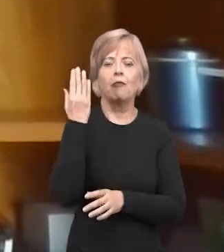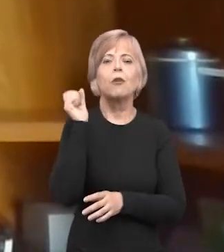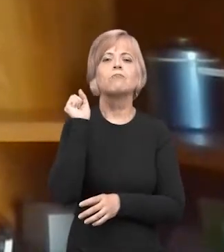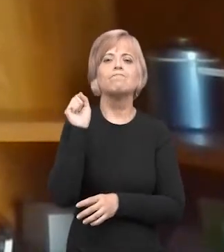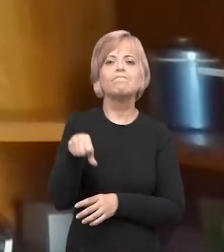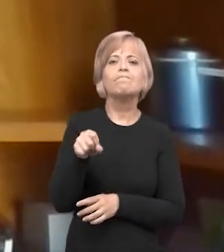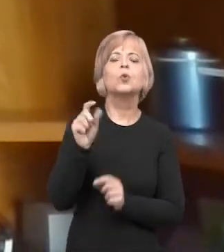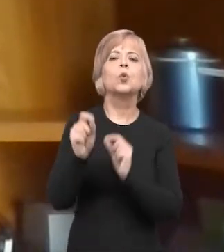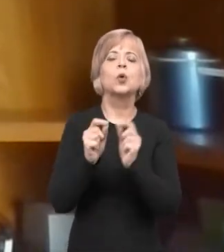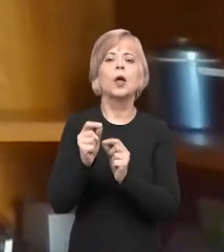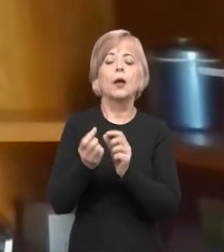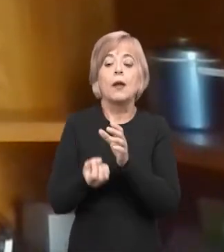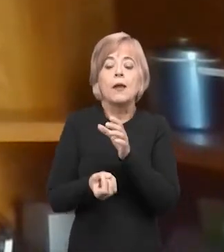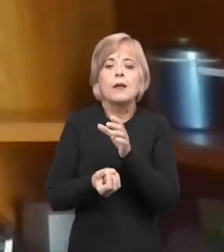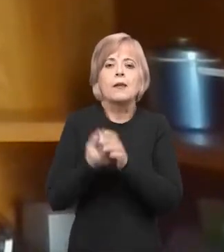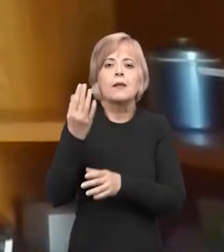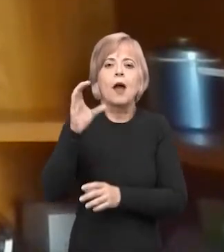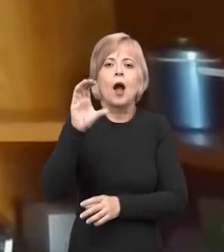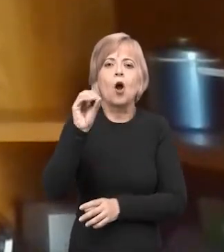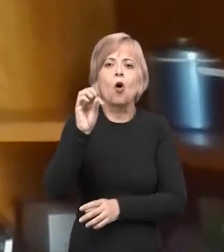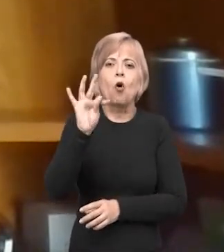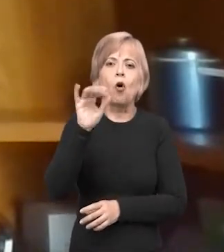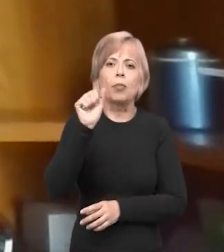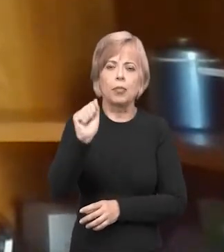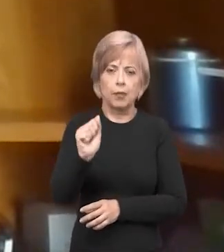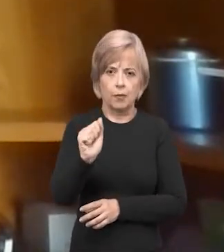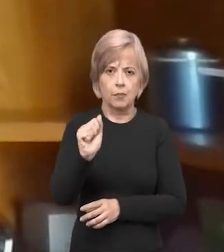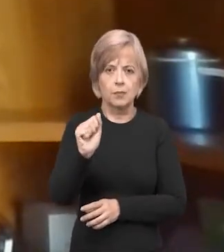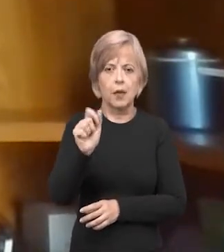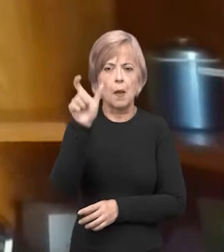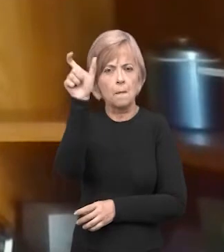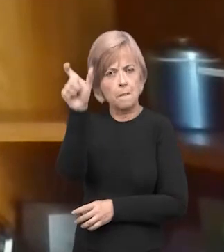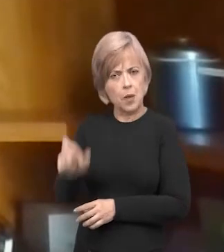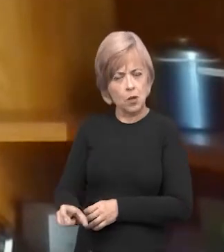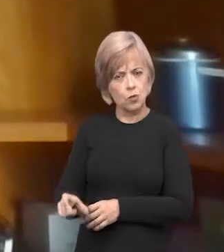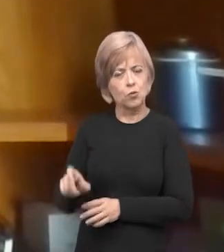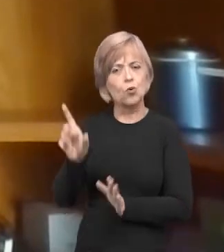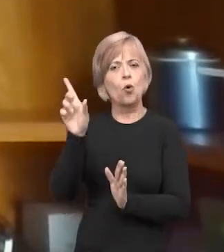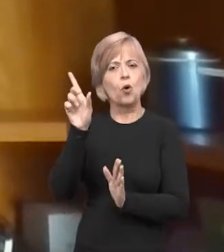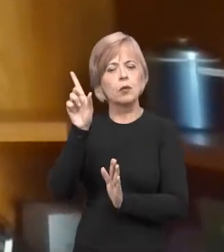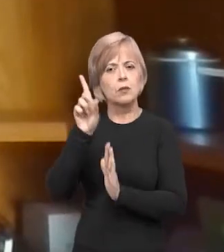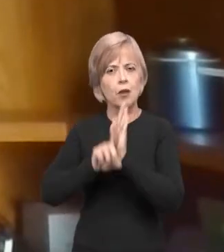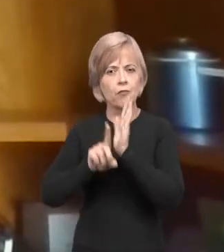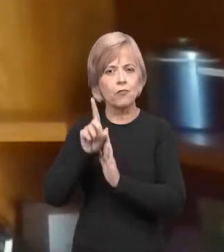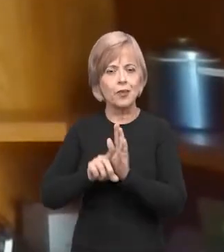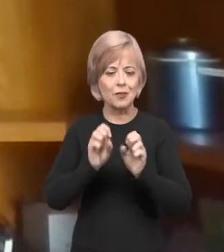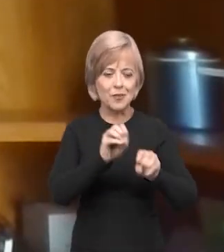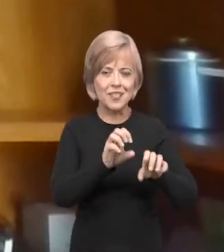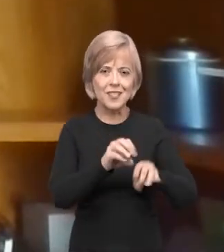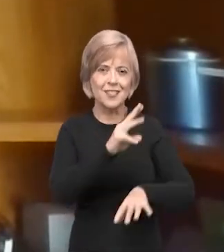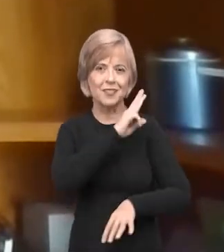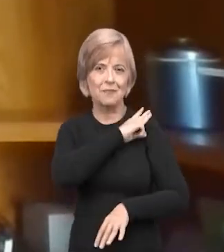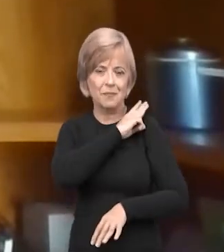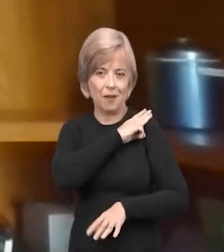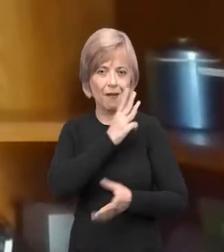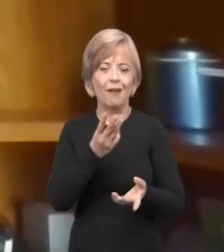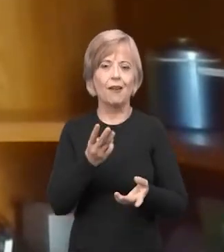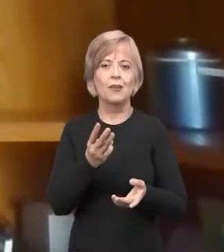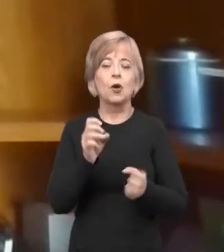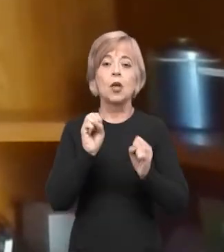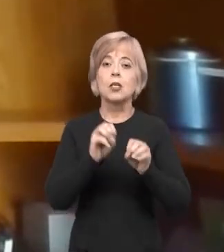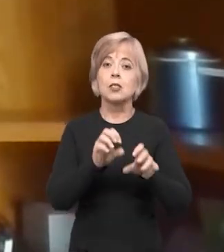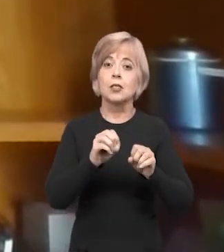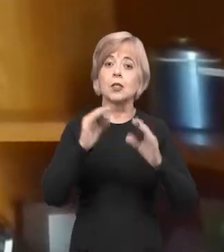Que significa criar cotas para pessoas com deficiência de ensino médio, estudantes de ensino médio e